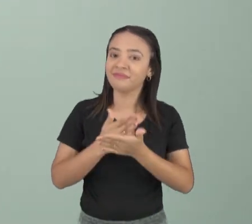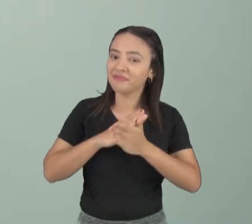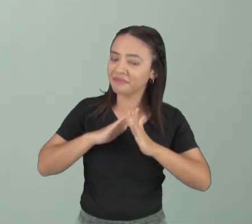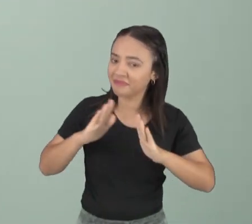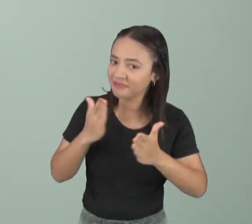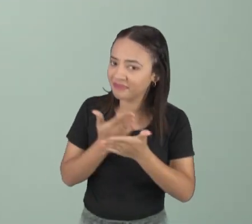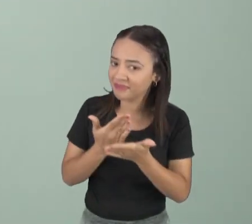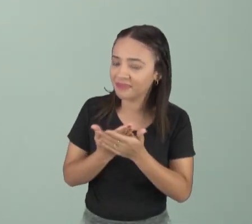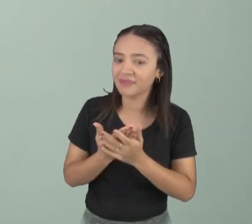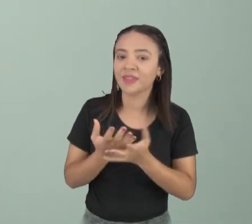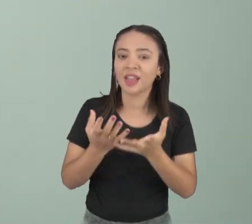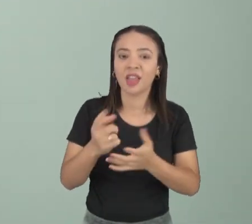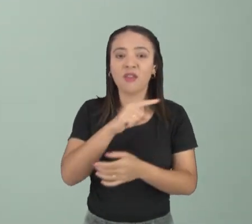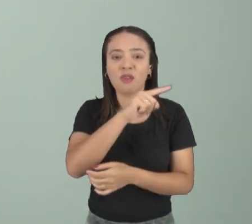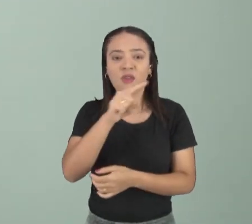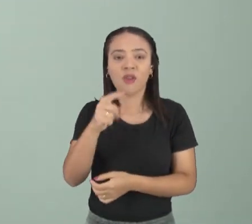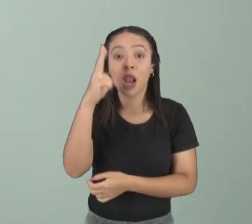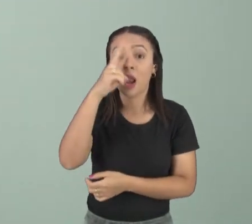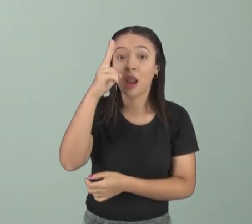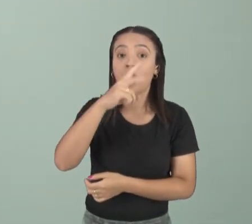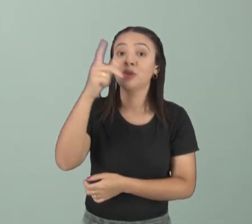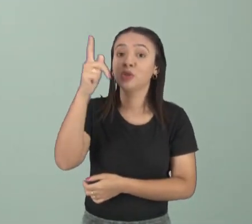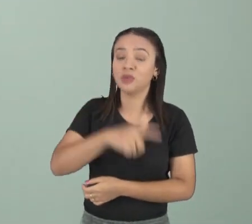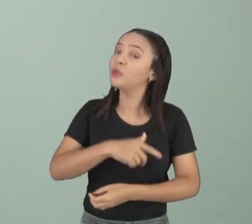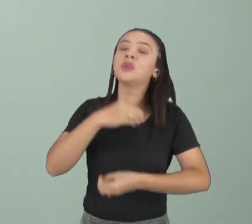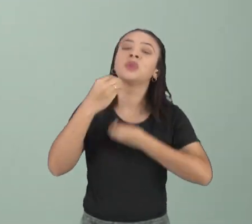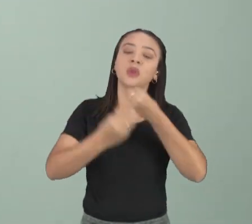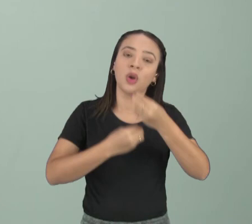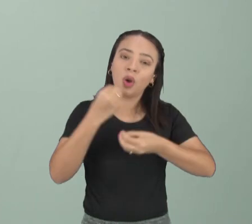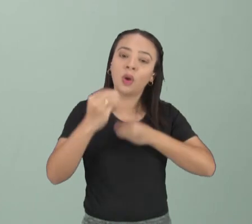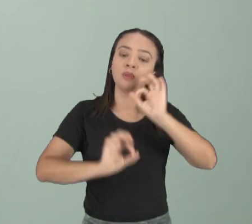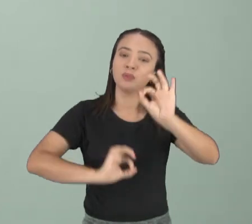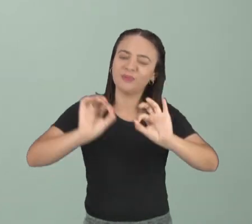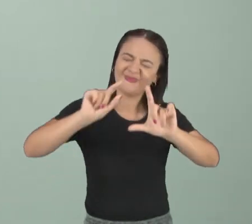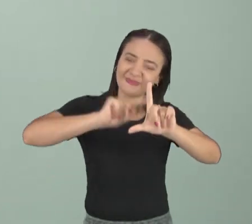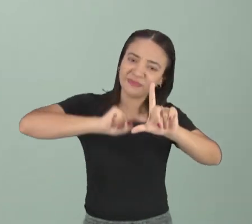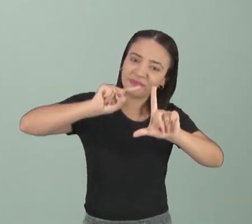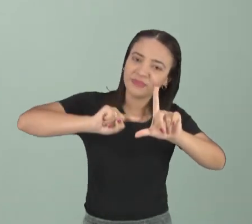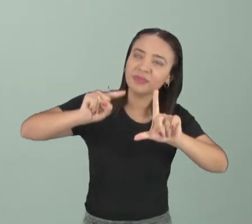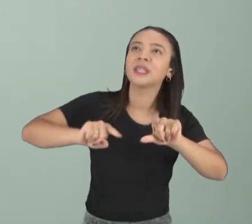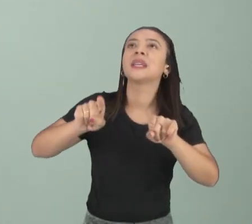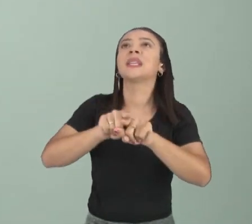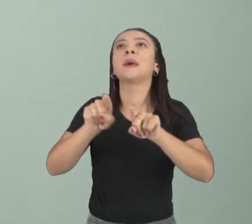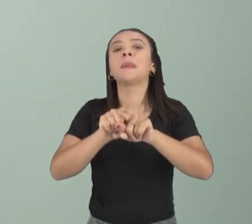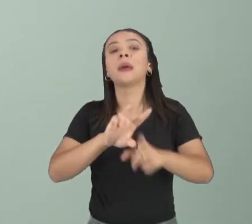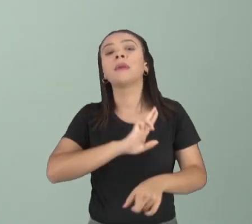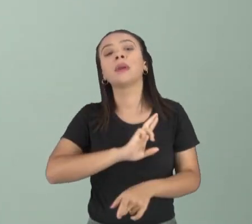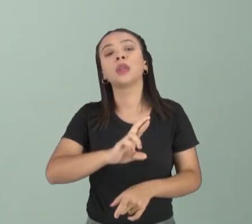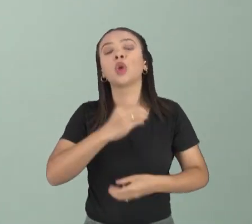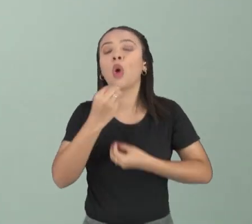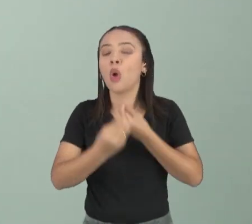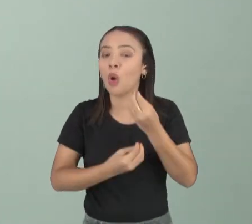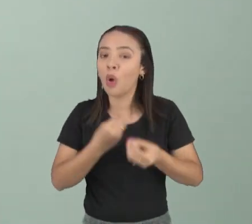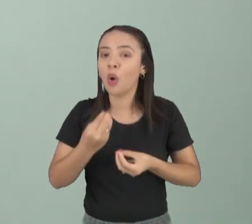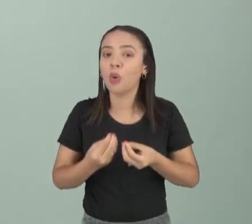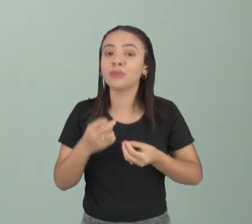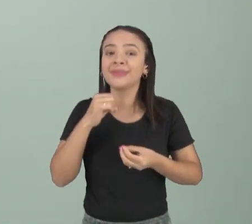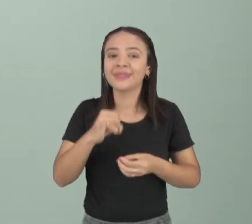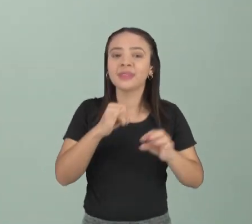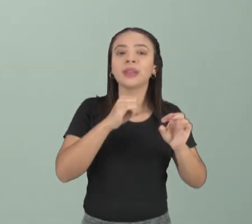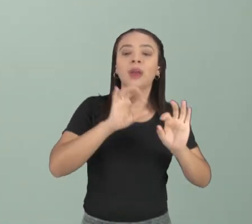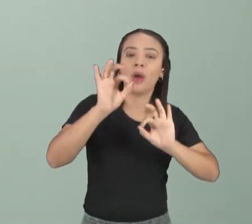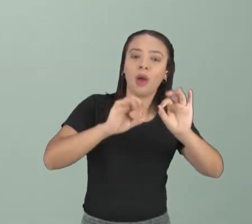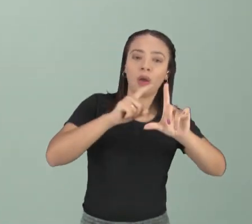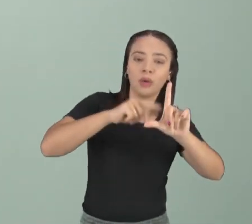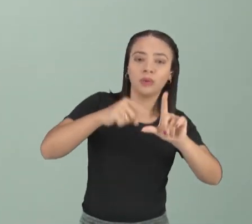aula de hoje. Espero que você tenha relembrado aí como é que a gente constrói esses dados, como é que a gente representa esses dados em gráficos.